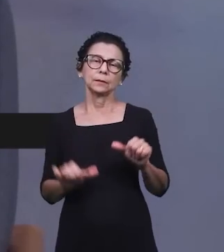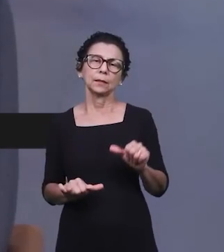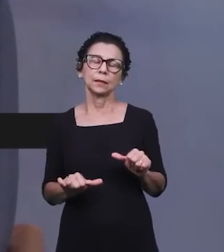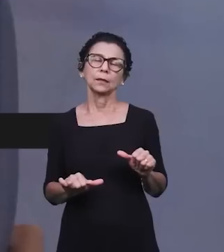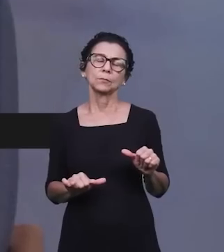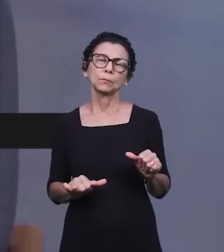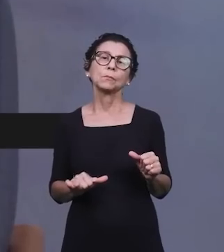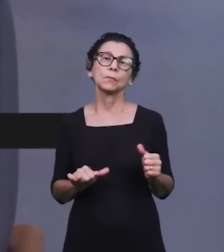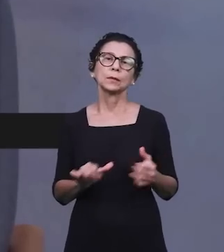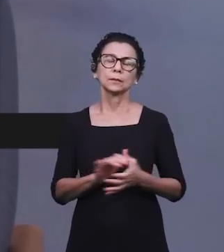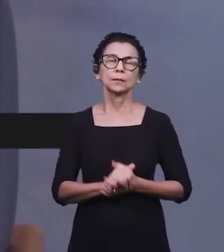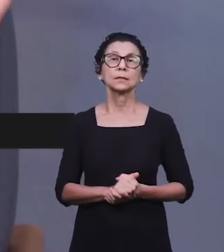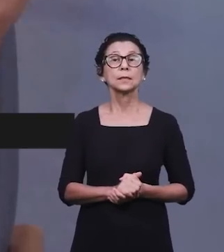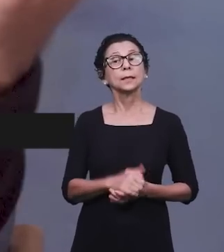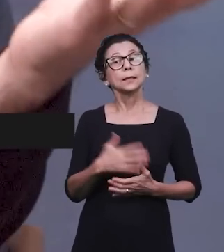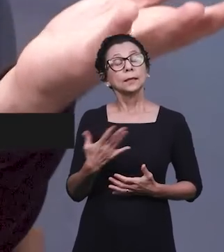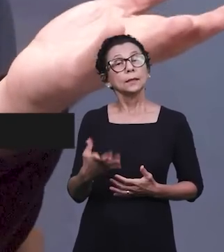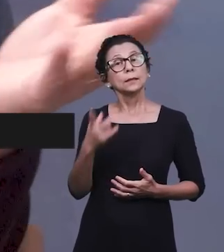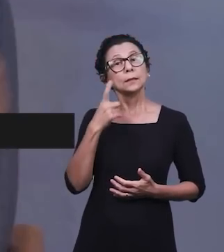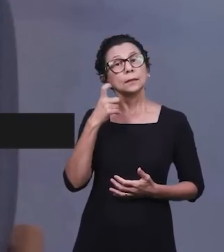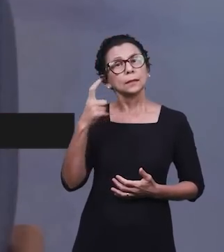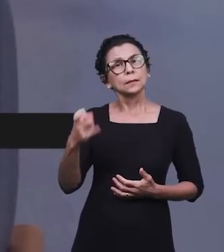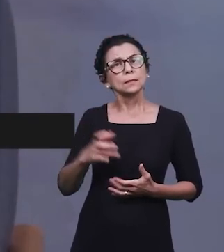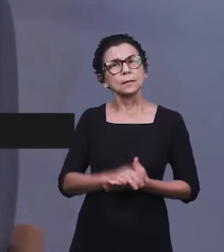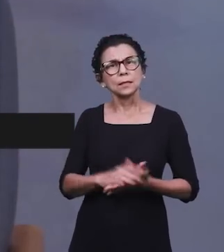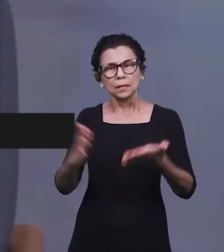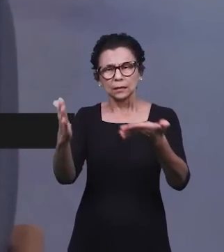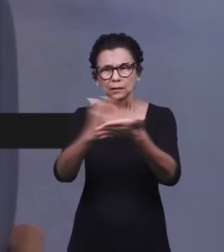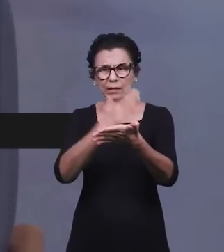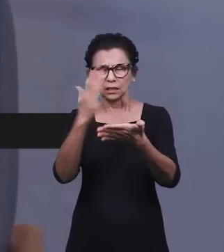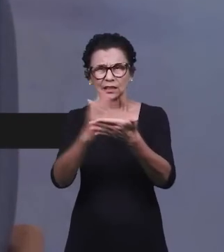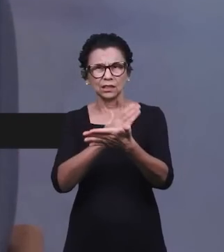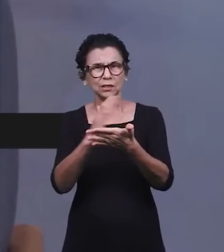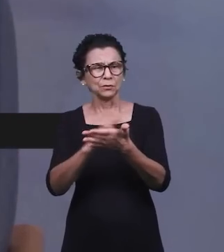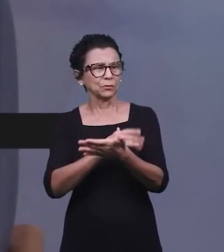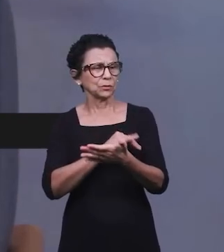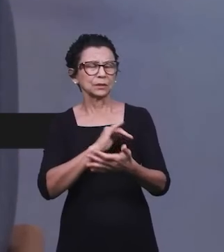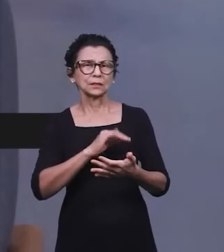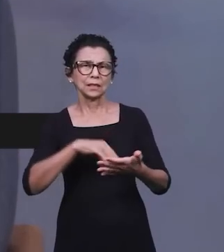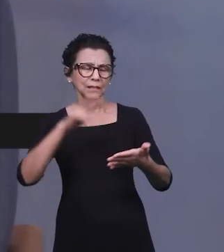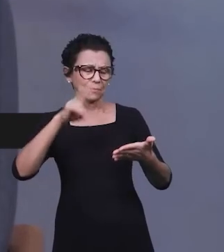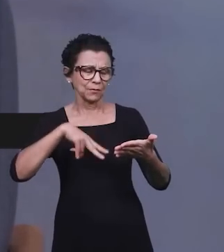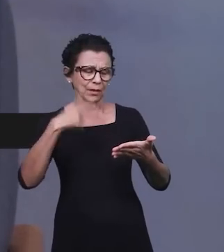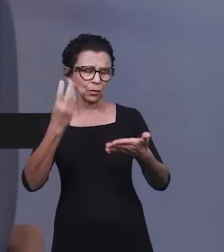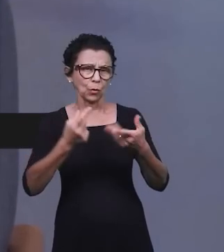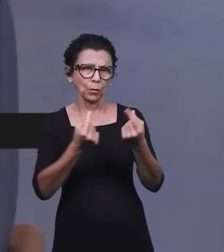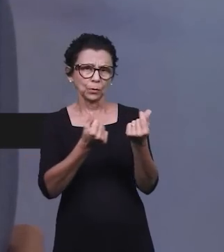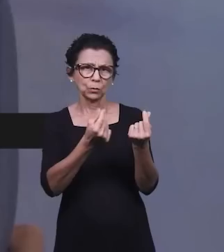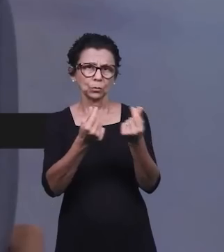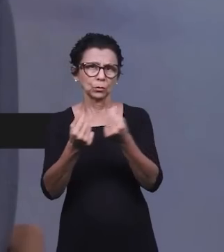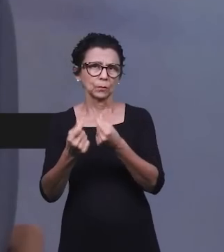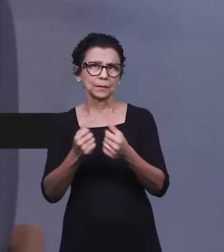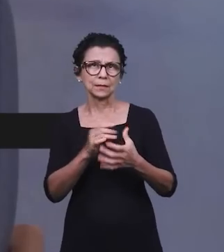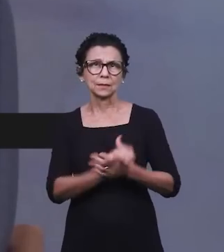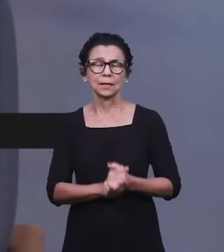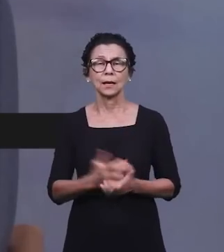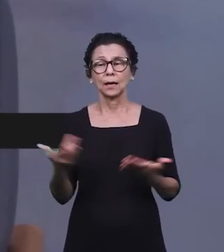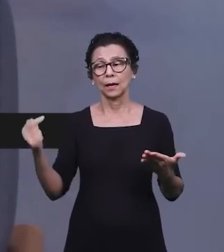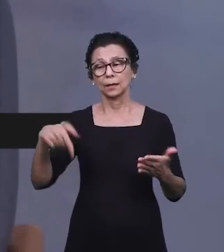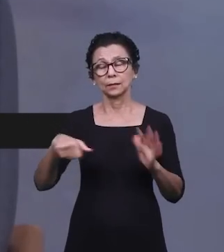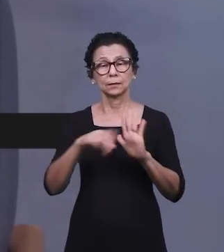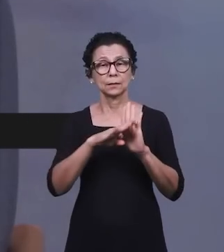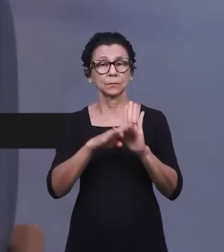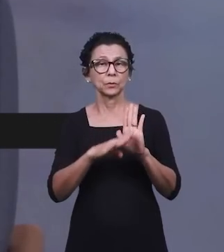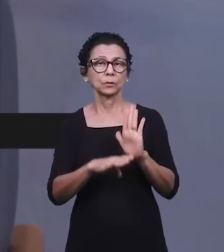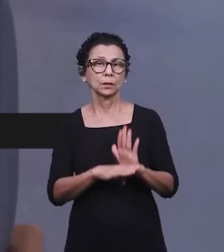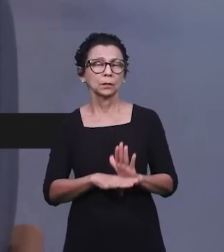esse conhecimento, e buscar esse conhecimento, seja em livros, em canais aí, como nós temos no YouTube, em programas como esse que nós estamos participando,